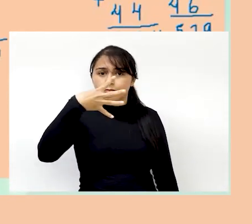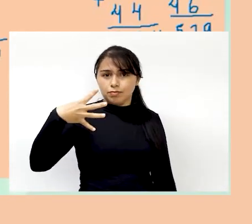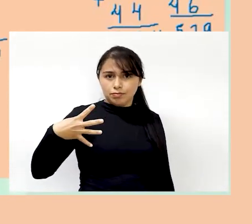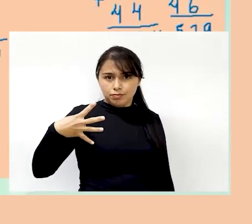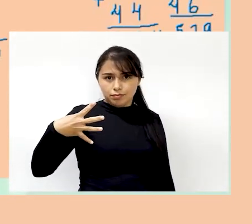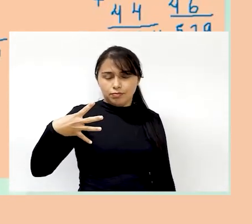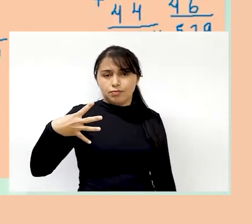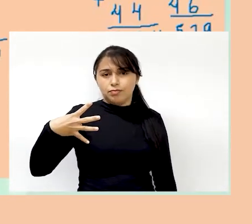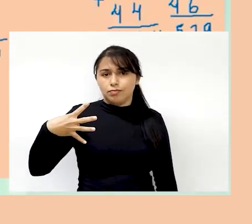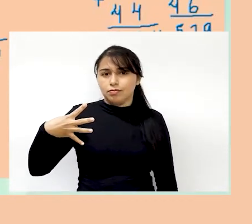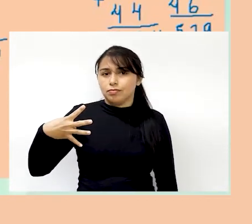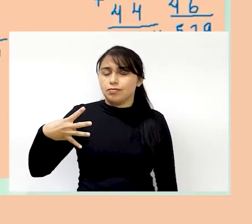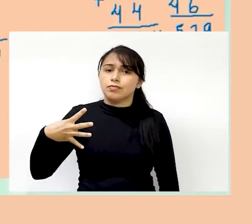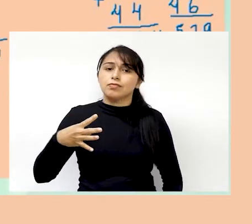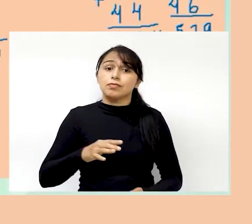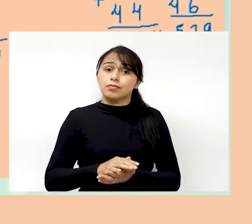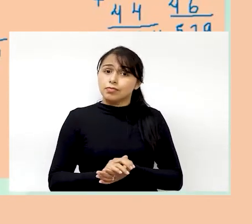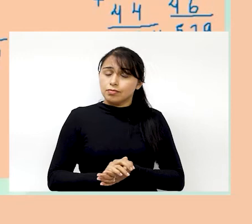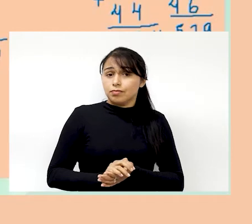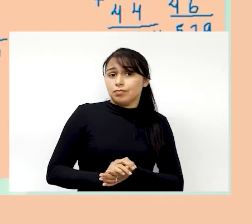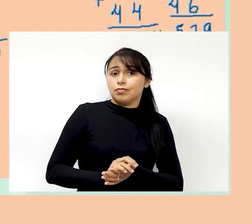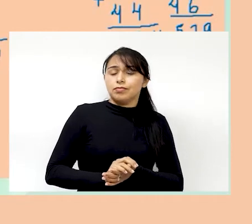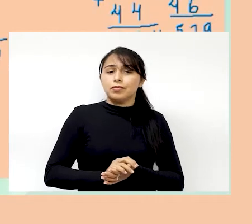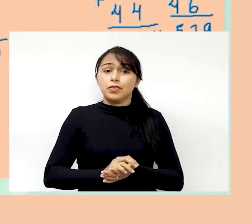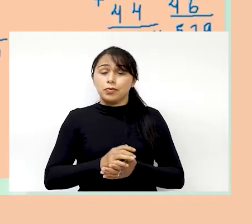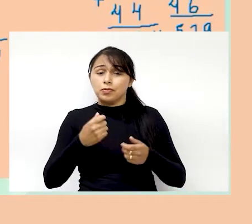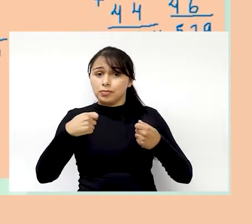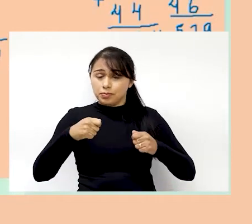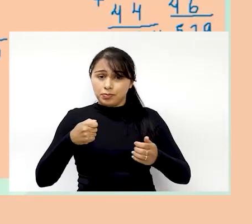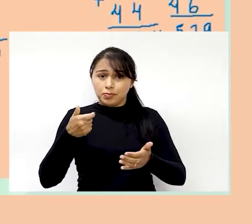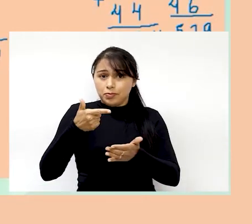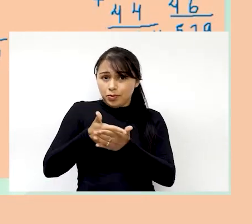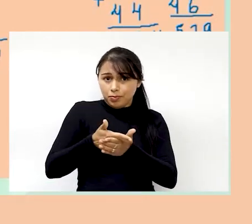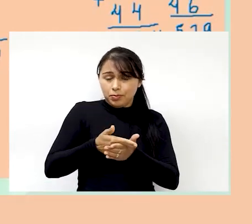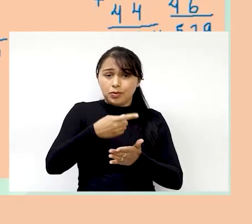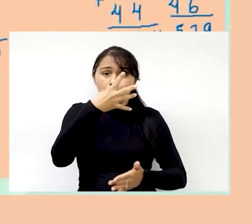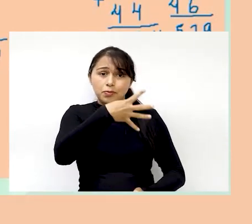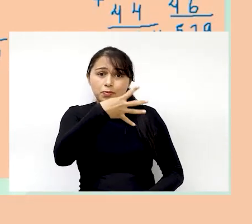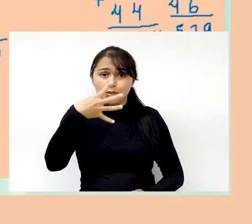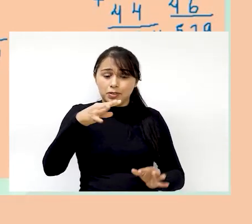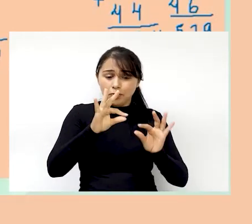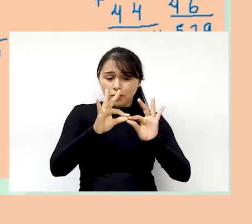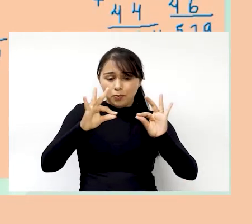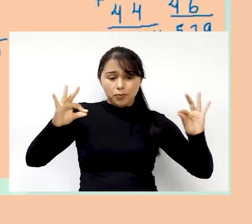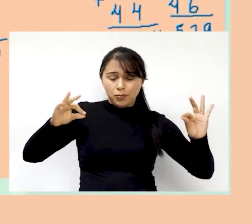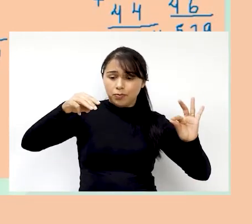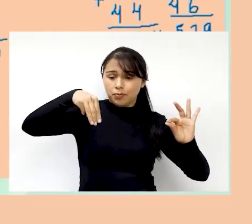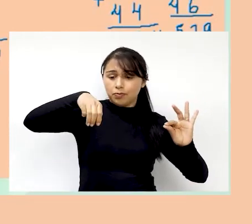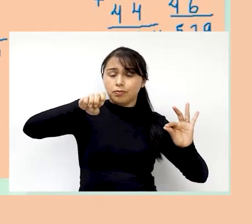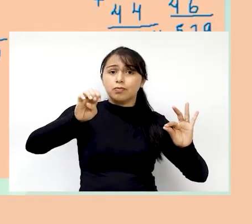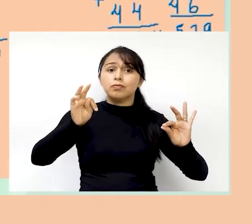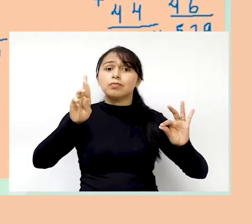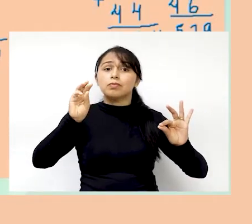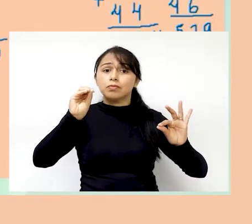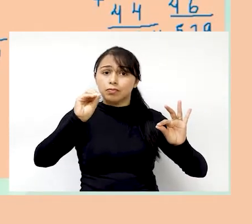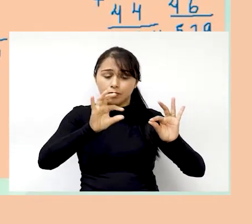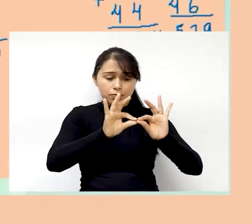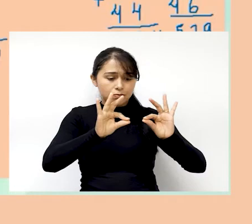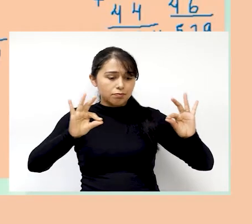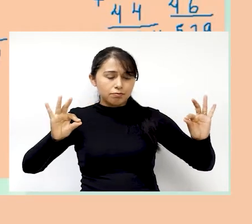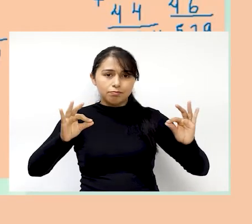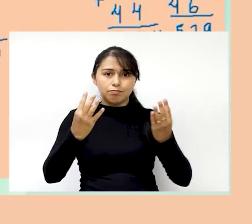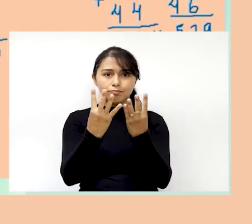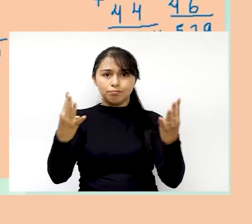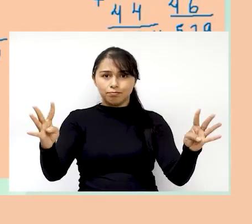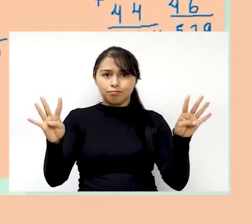44. Então aí vai precisar de 44 metros, né? Então alternativa aqui, ó, letra D. Então é isso aí,